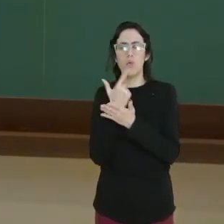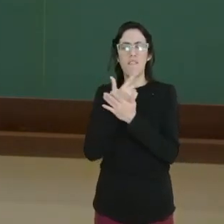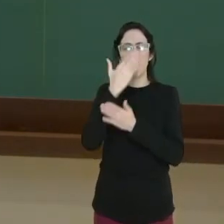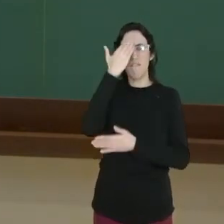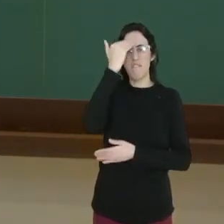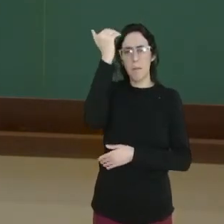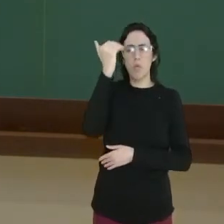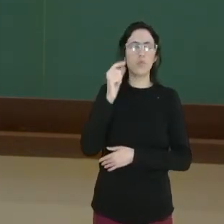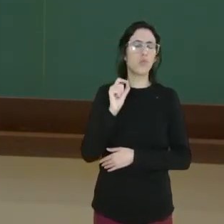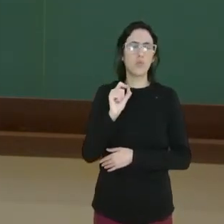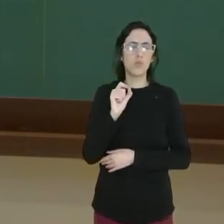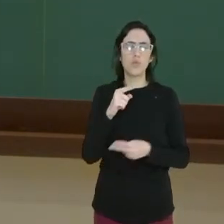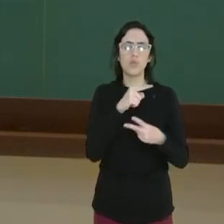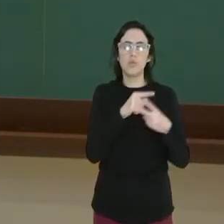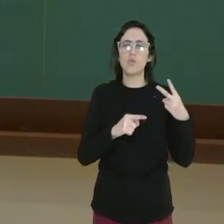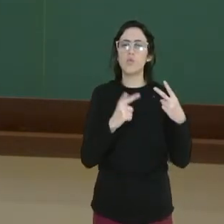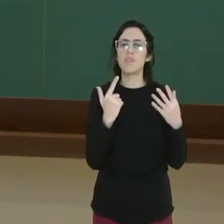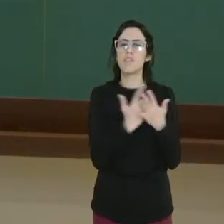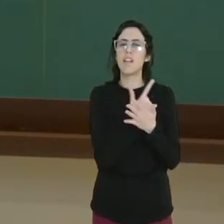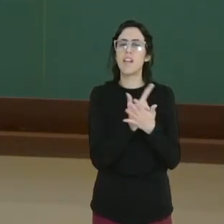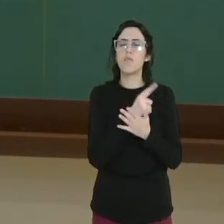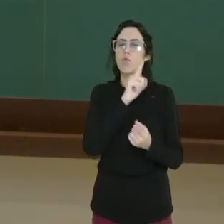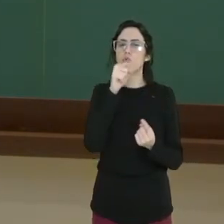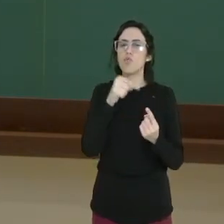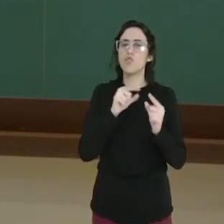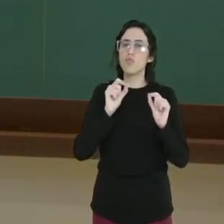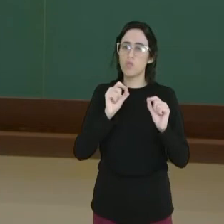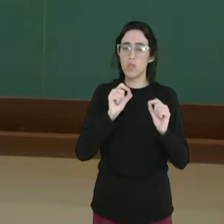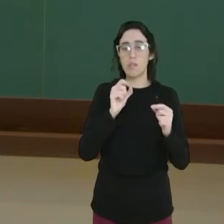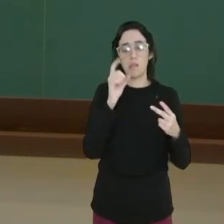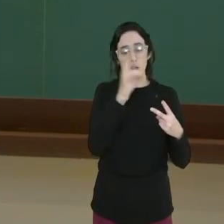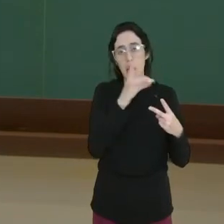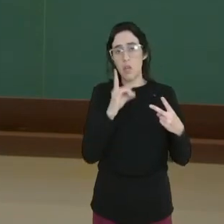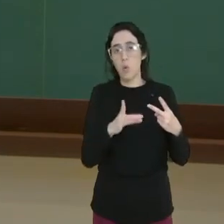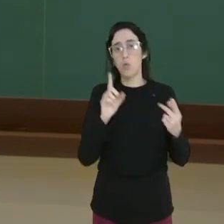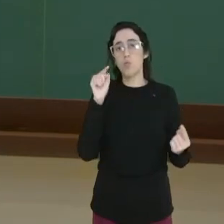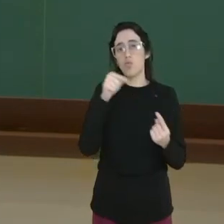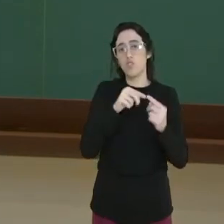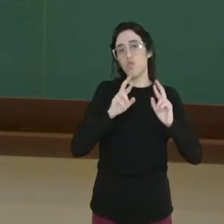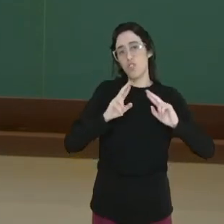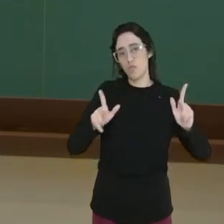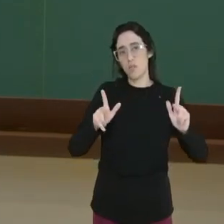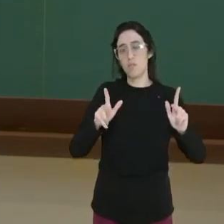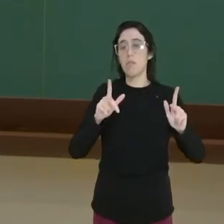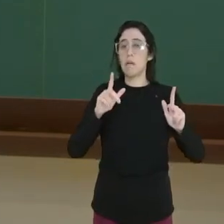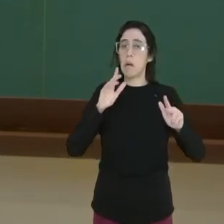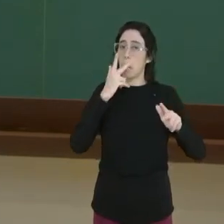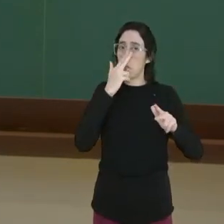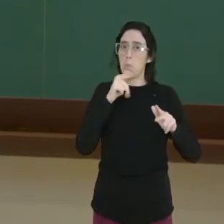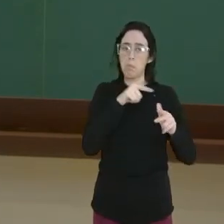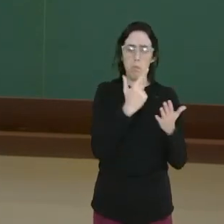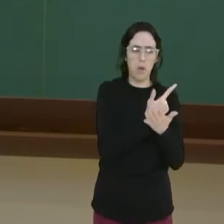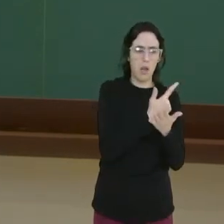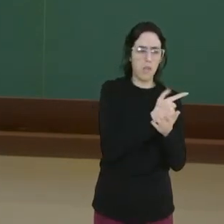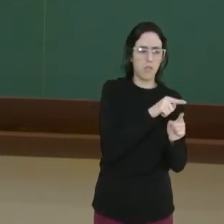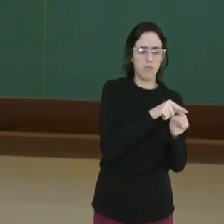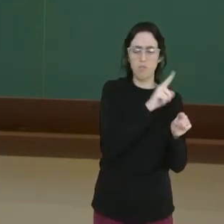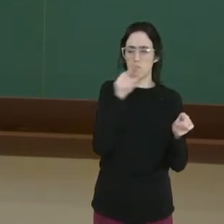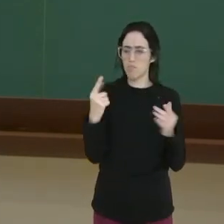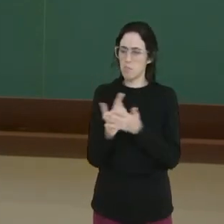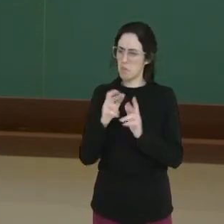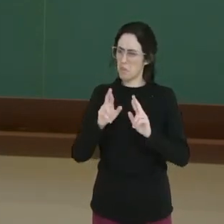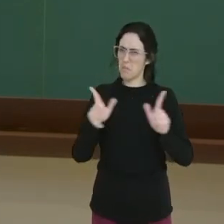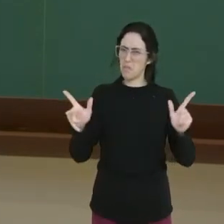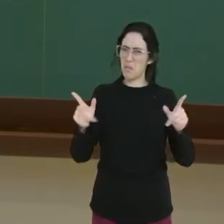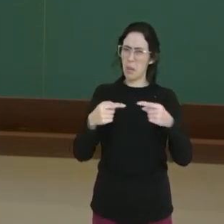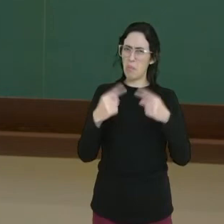com um objetivo diferente. Muitas vezes parecem até contraditórios, tá? Mas o que nós precisamos entender